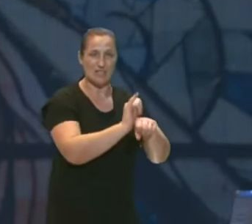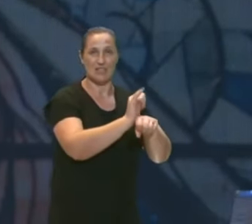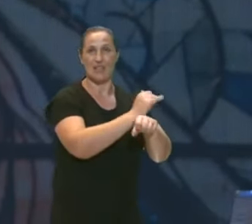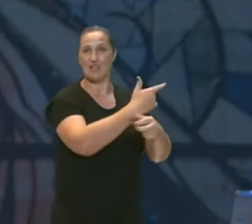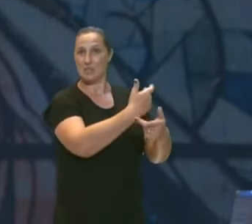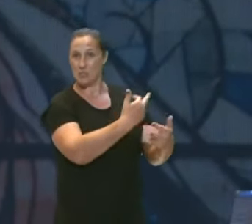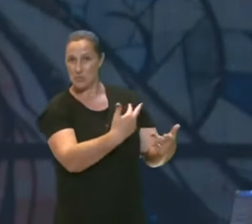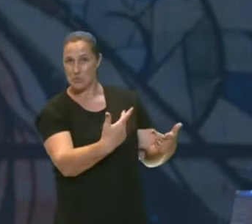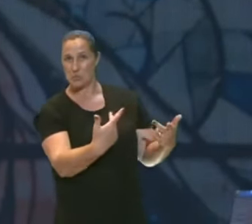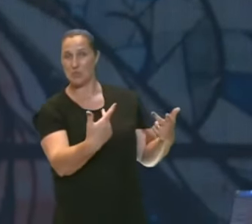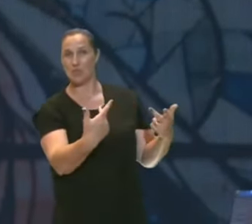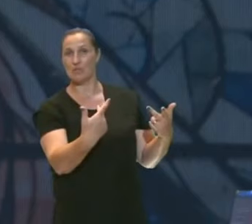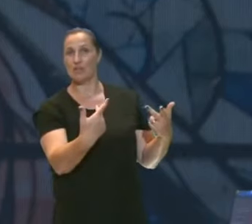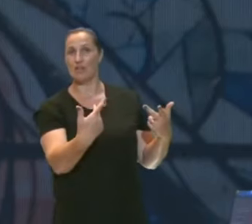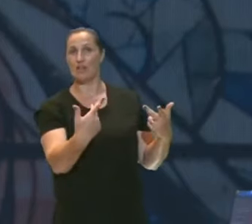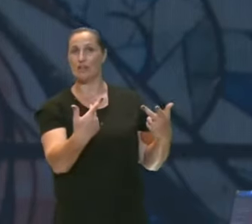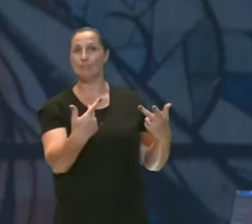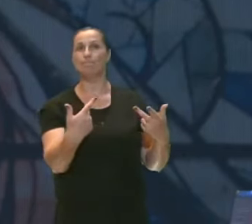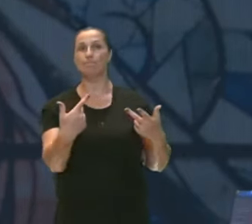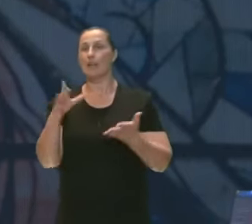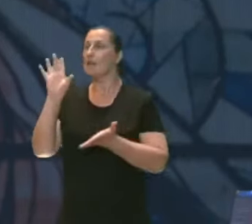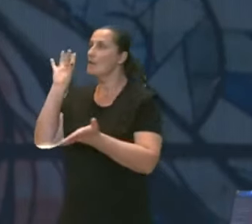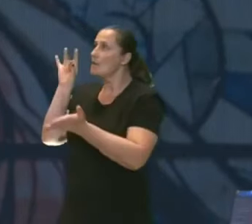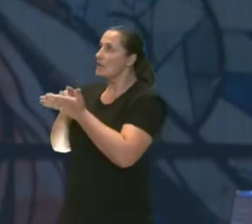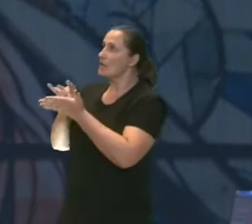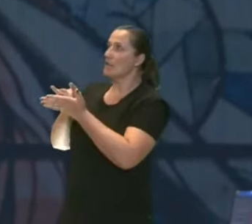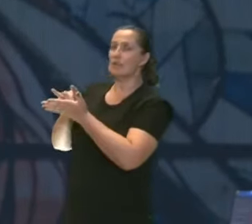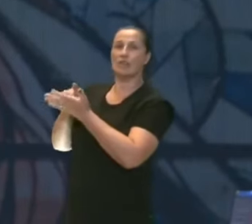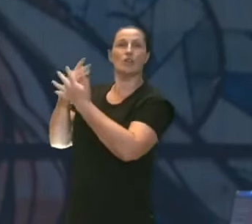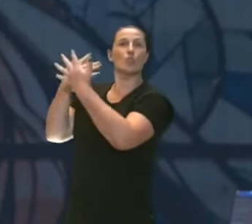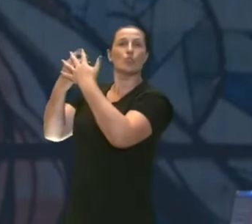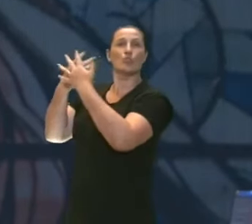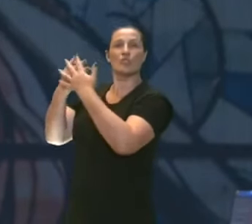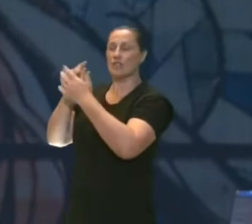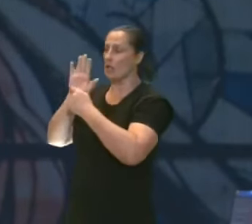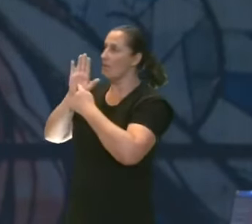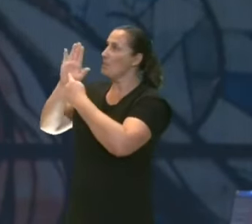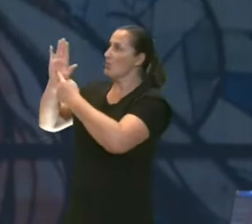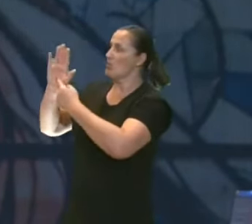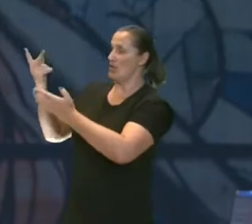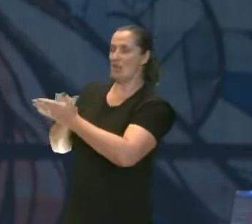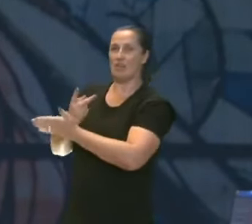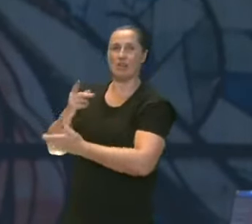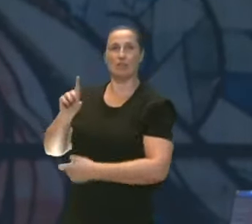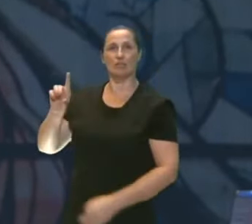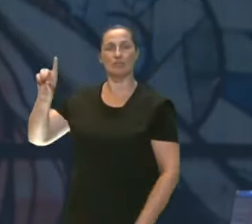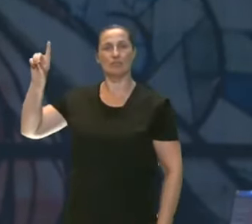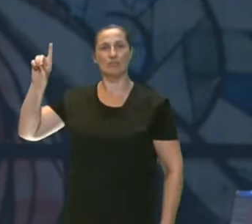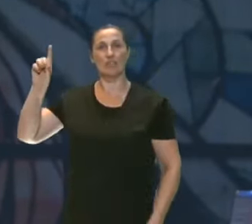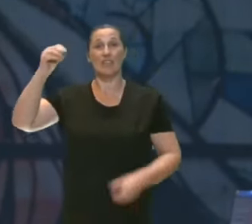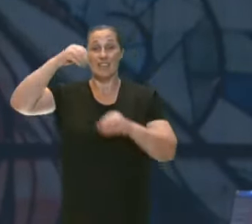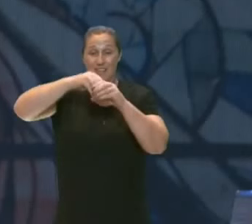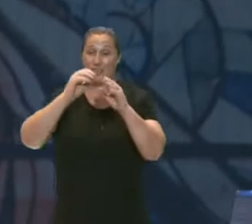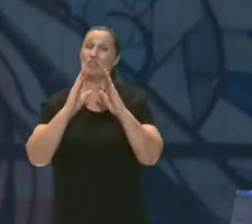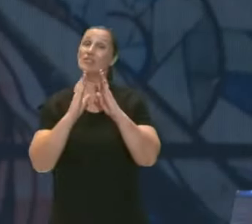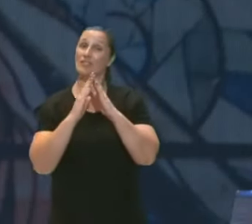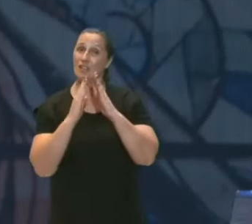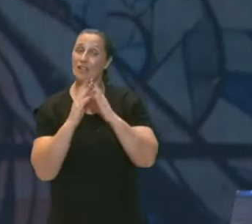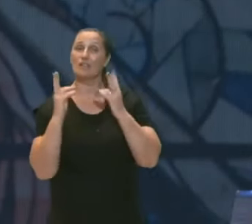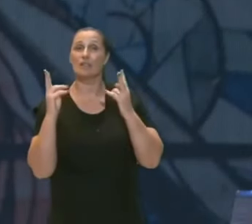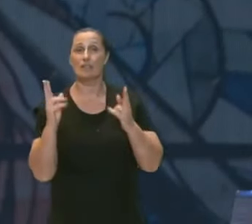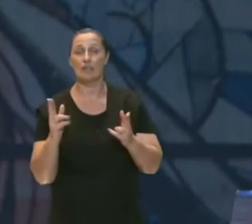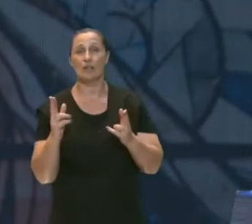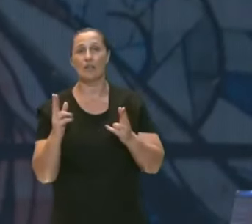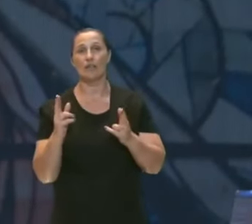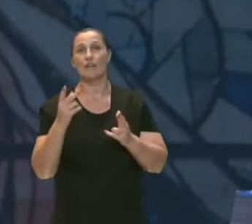estratagemas e ser verdadeiro e sincero. E apresentar o teu eu dentro de casa e dizer, me